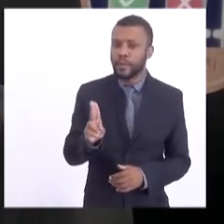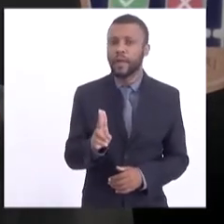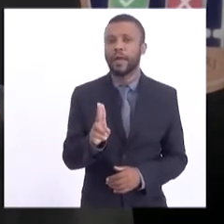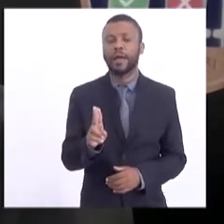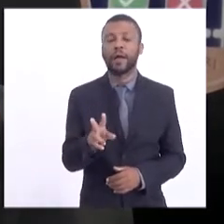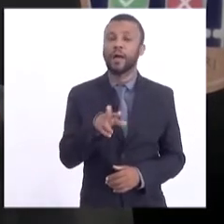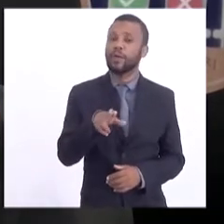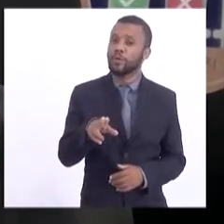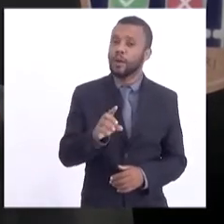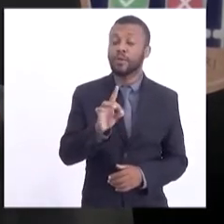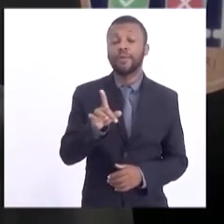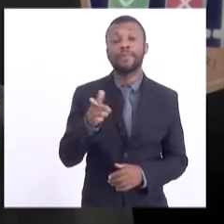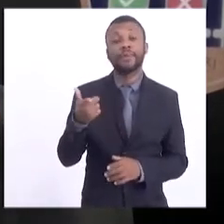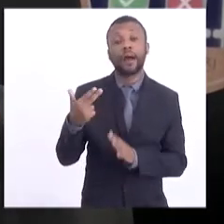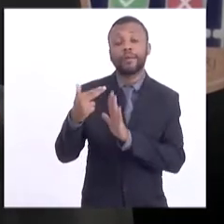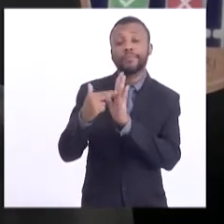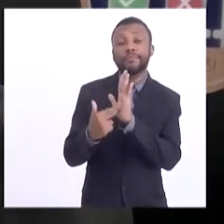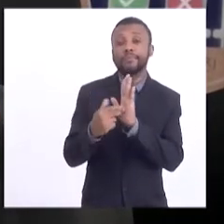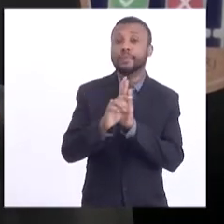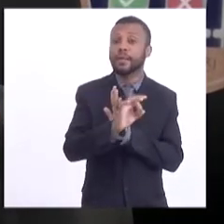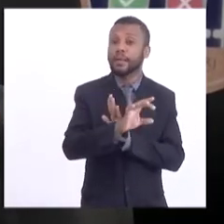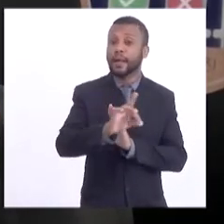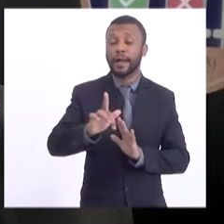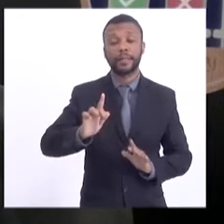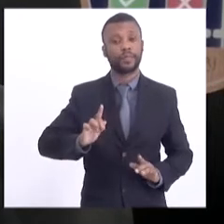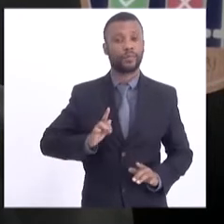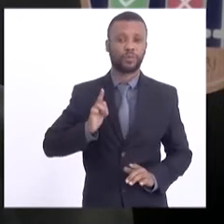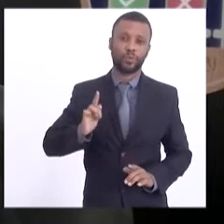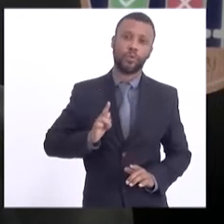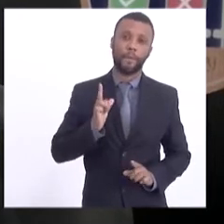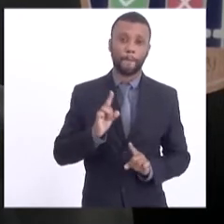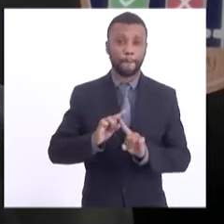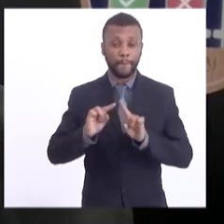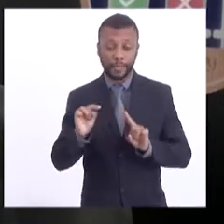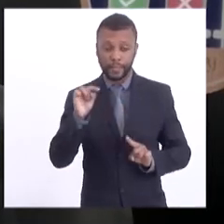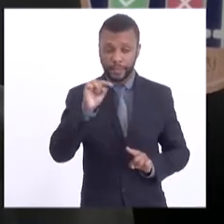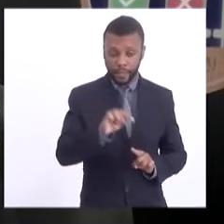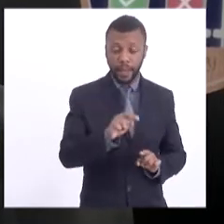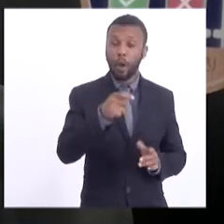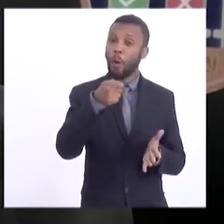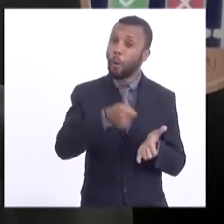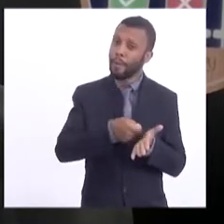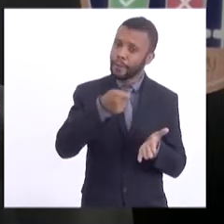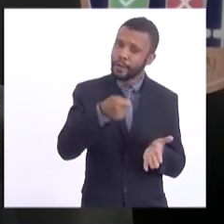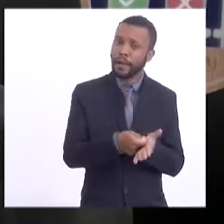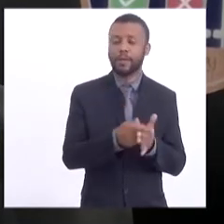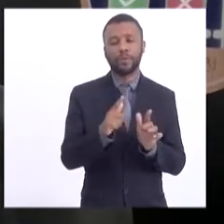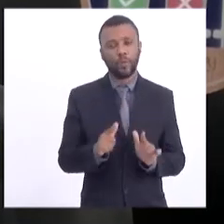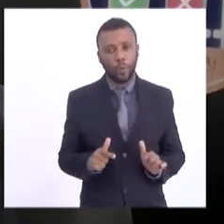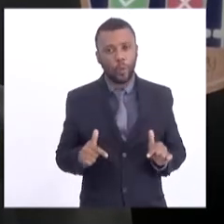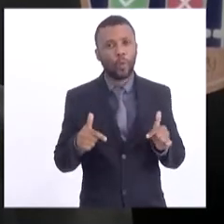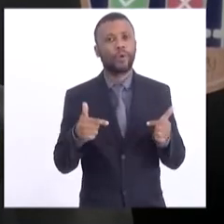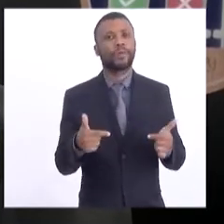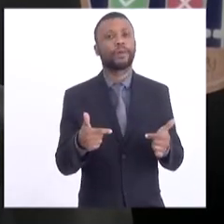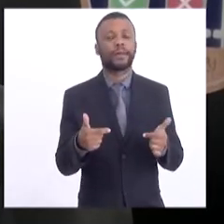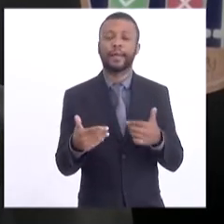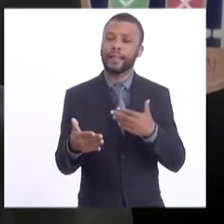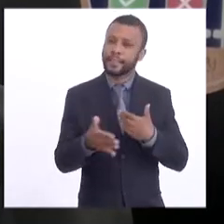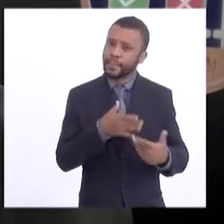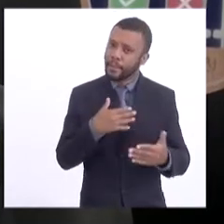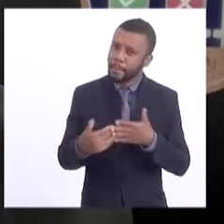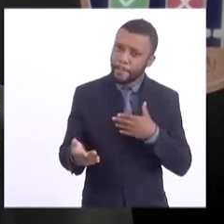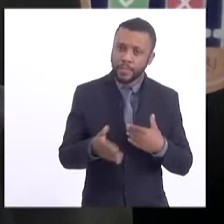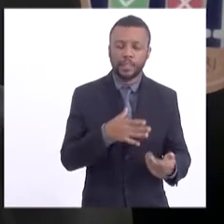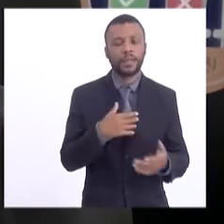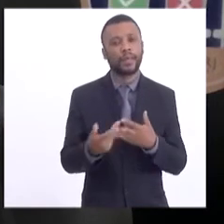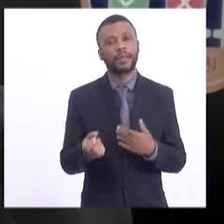vai ficar a critério de cada gestor mas ele ele vai fazer ele é obrigado a fazer independente